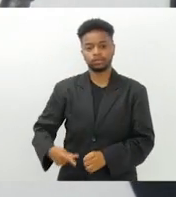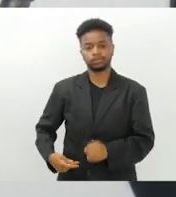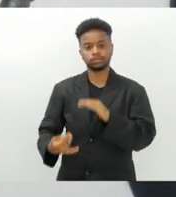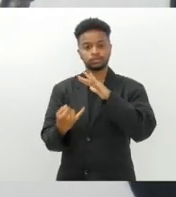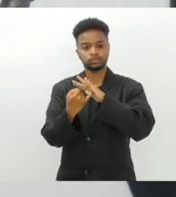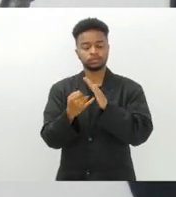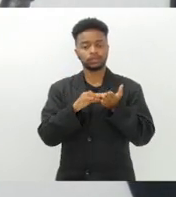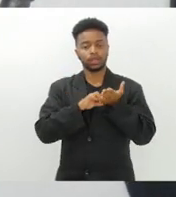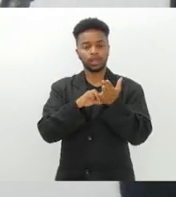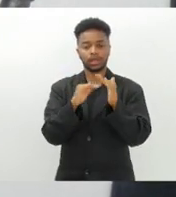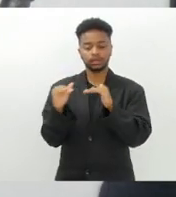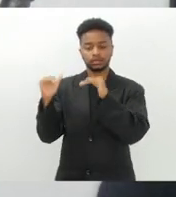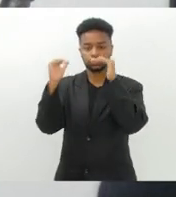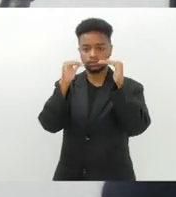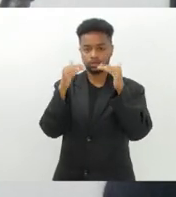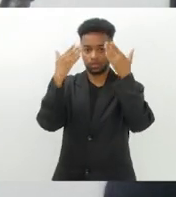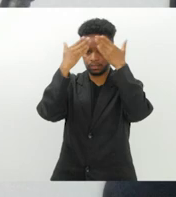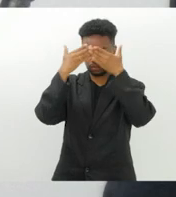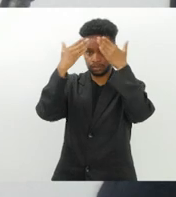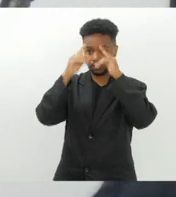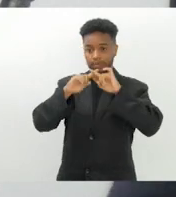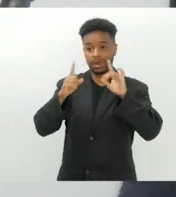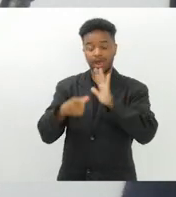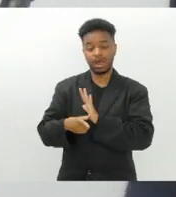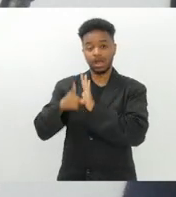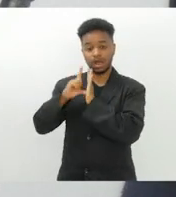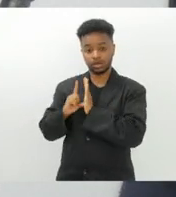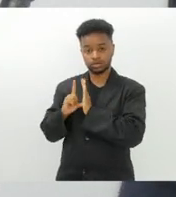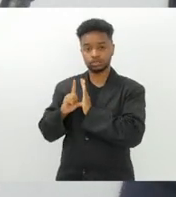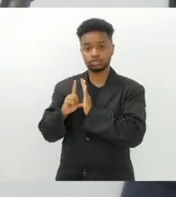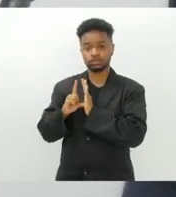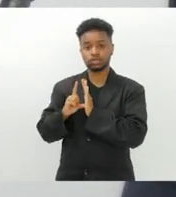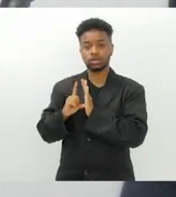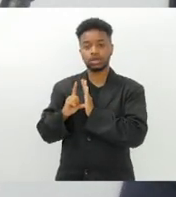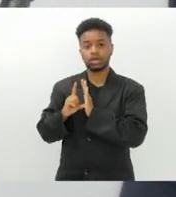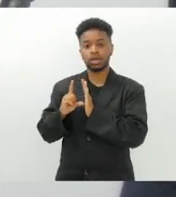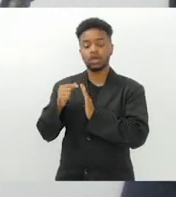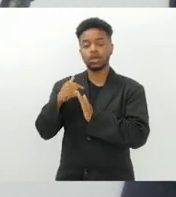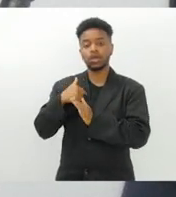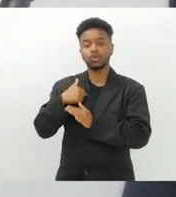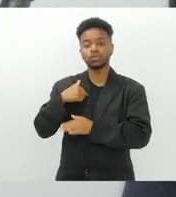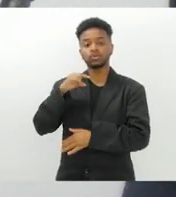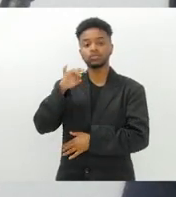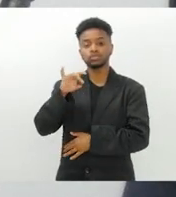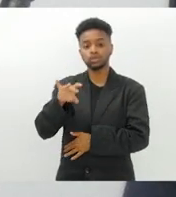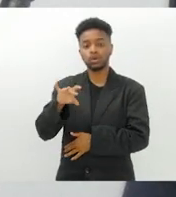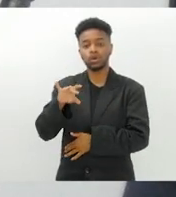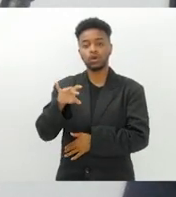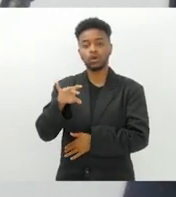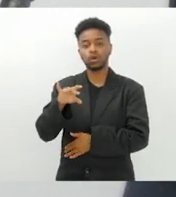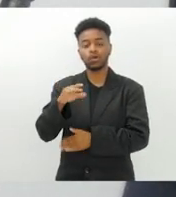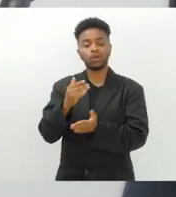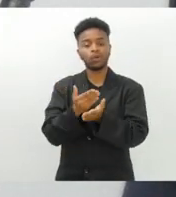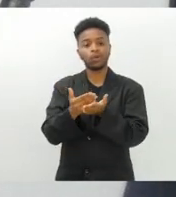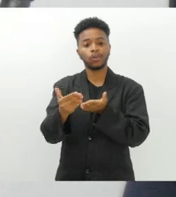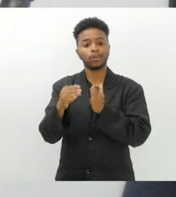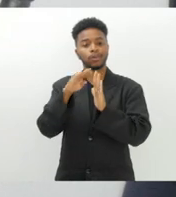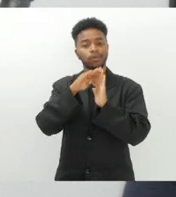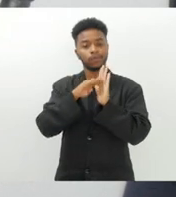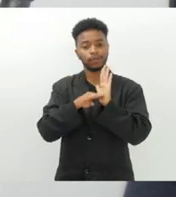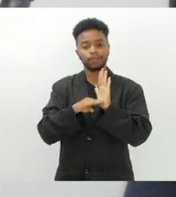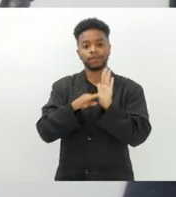Umbanda. Antes de qualquer coisa, eu quero somente abrir os protocolos de acessibilidade, porque está